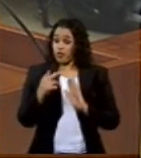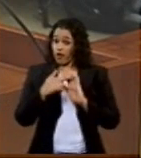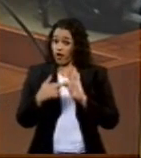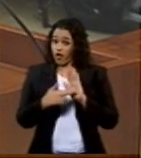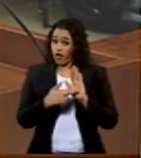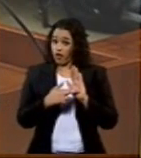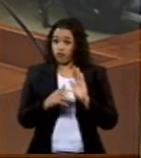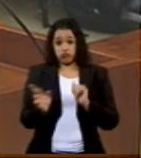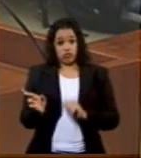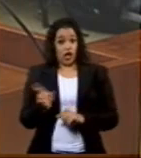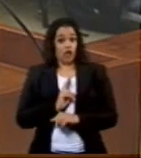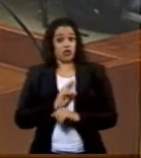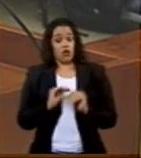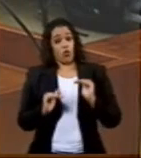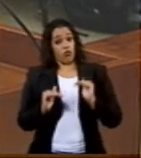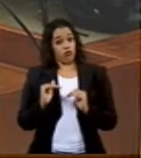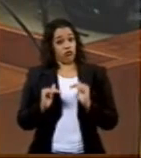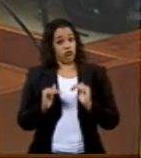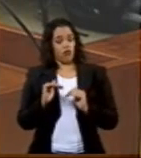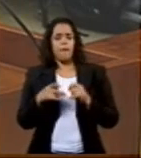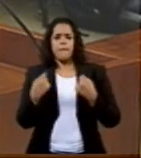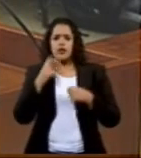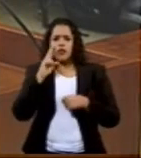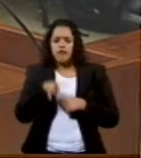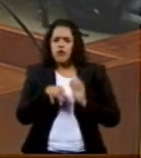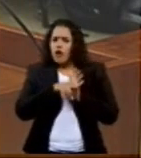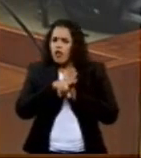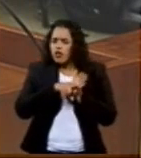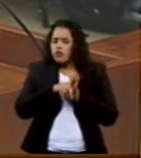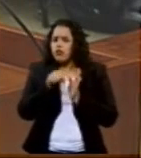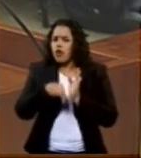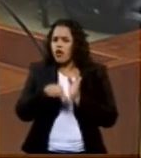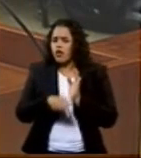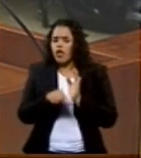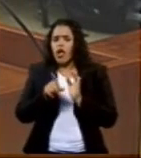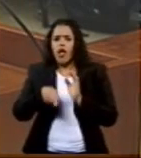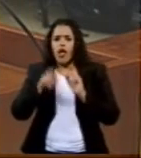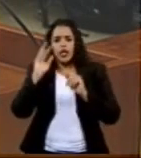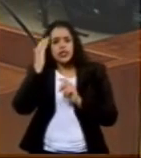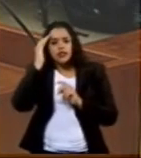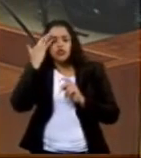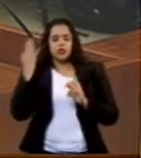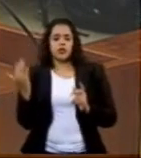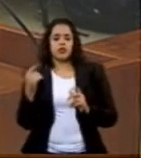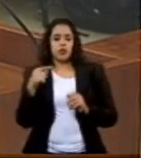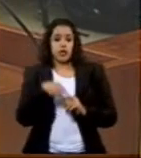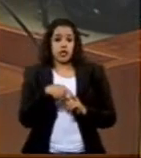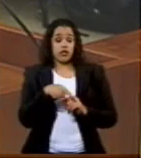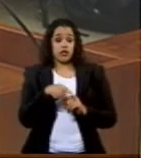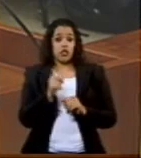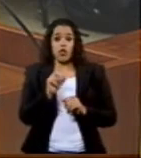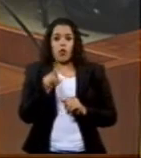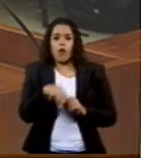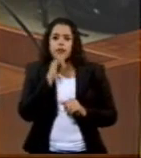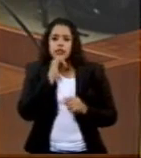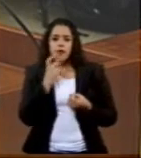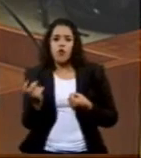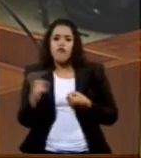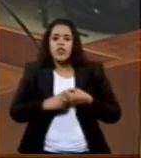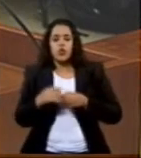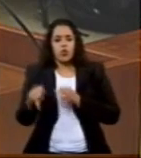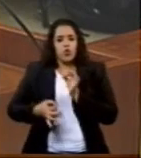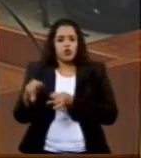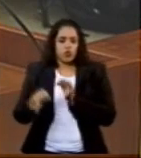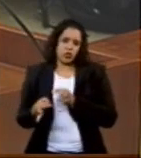razoabilidade, o que deve ser preponderado aqui no discernimento da questão não é o vínculo